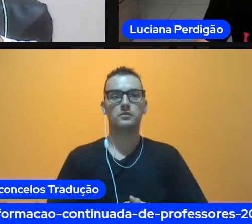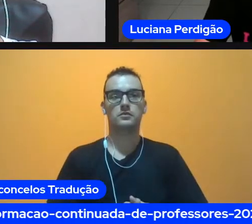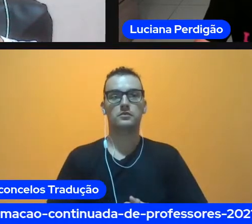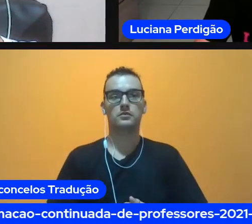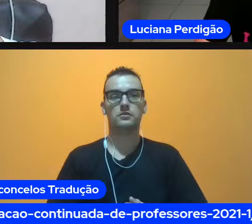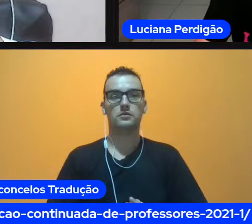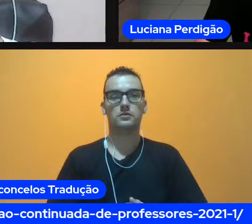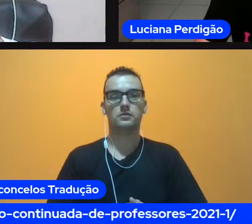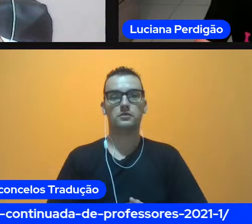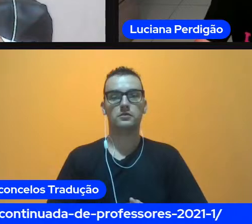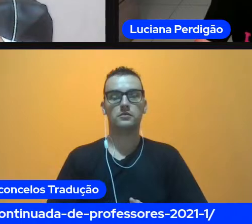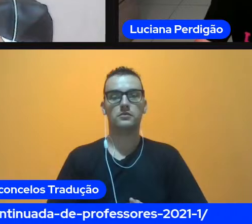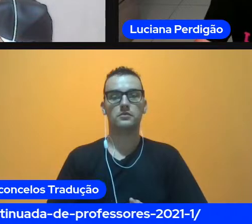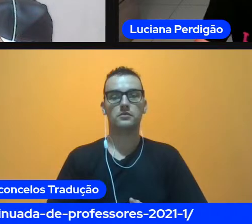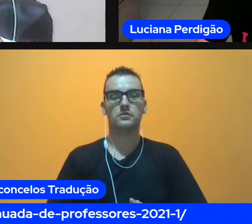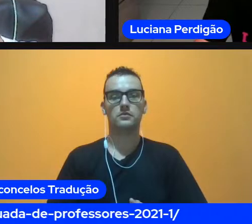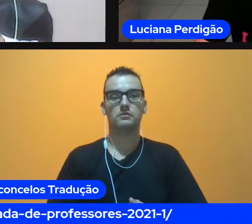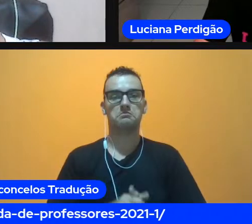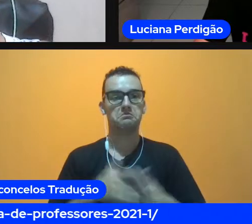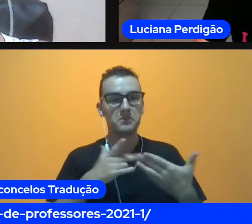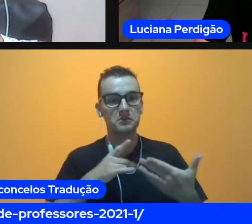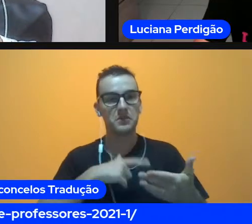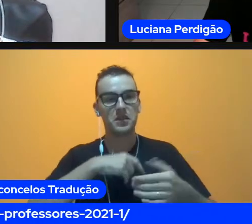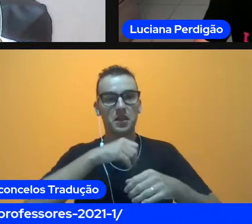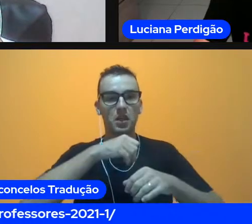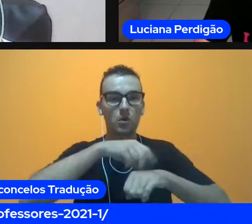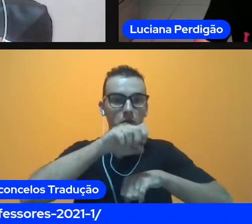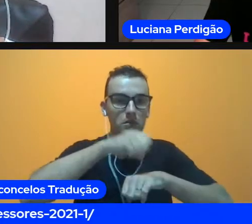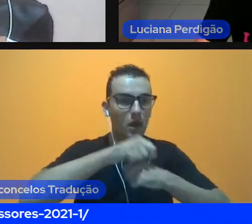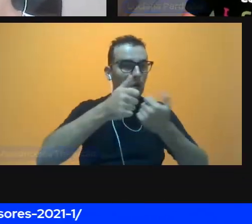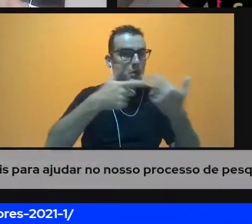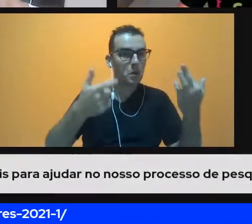Tem mais alguma pergunta, comentário?